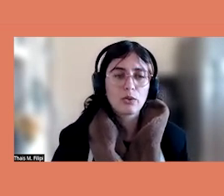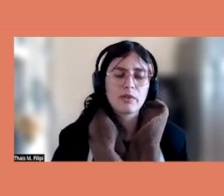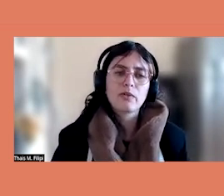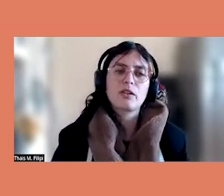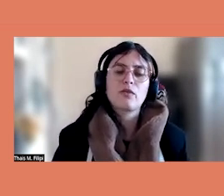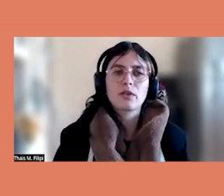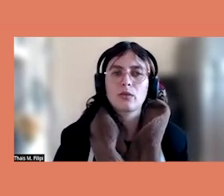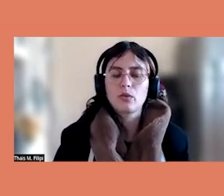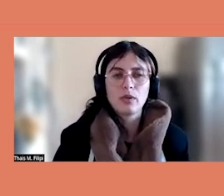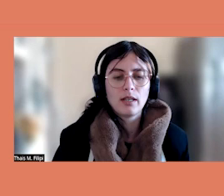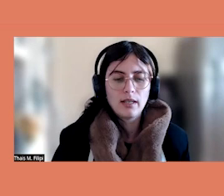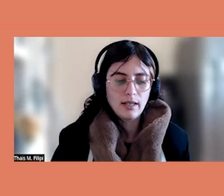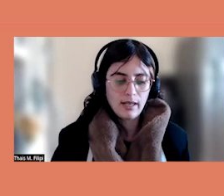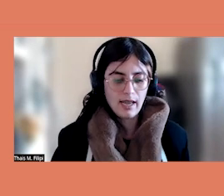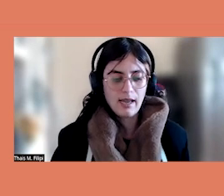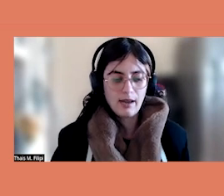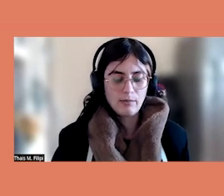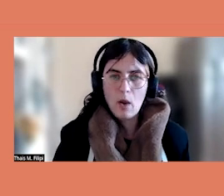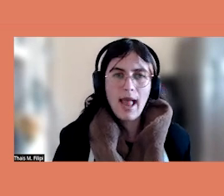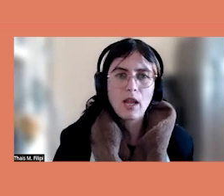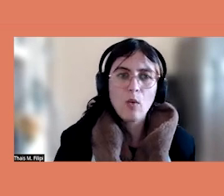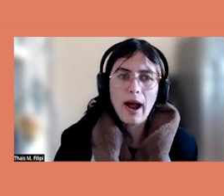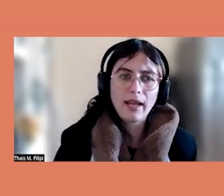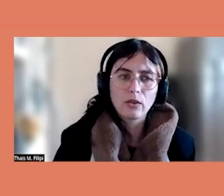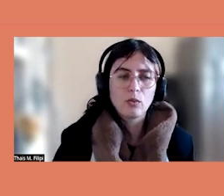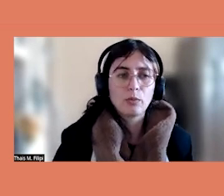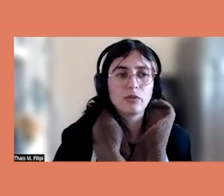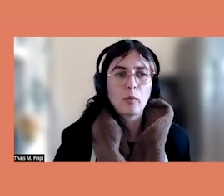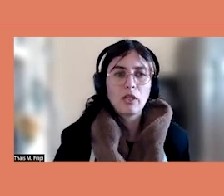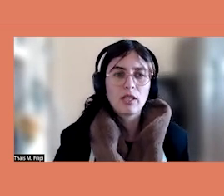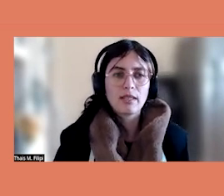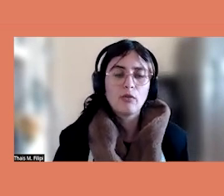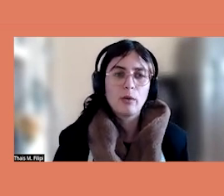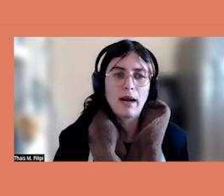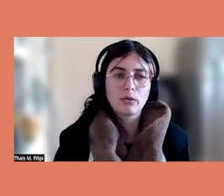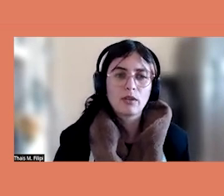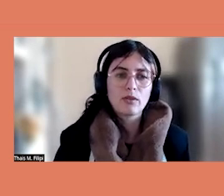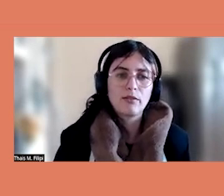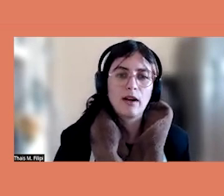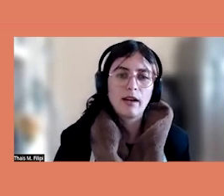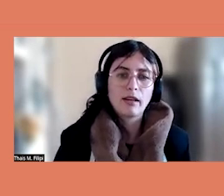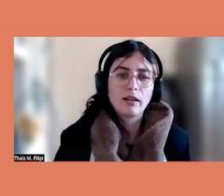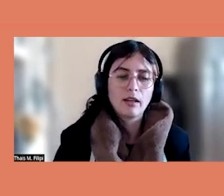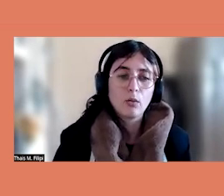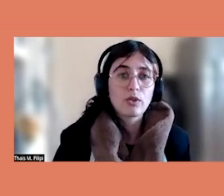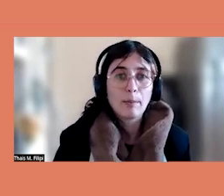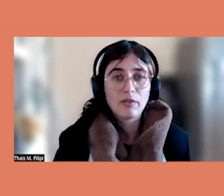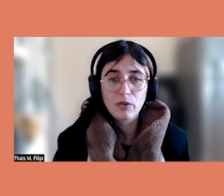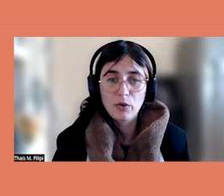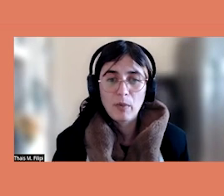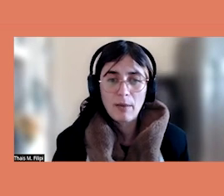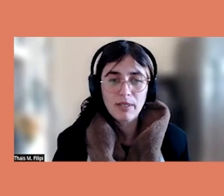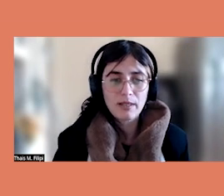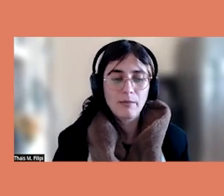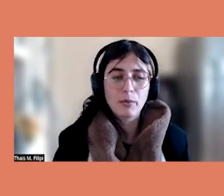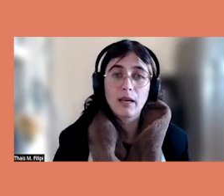interessante. Inclusive, se você estiver usando o R ou Python, provavelmente esse é o formato que você vai usar para fazer os